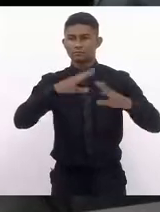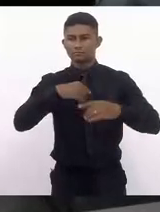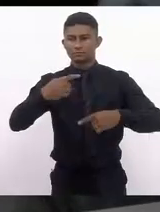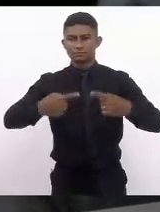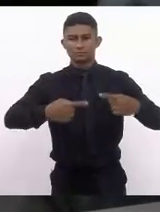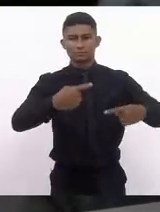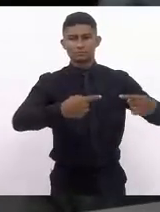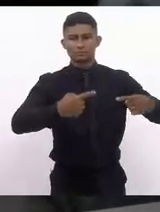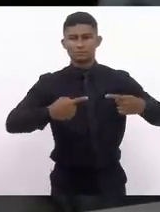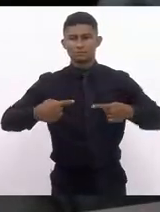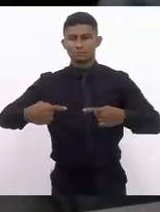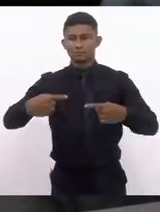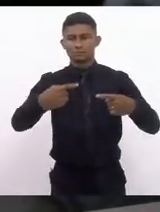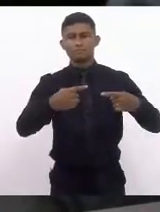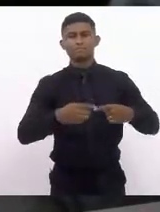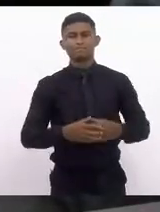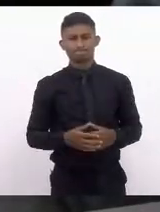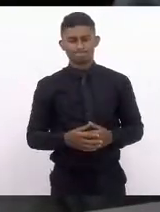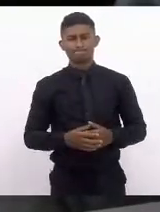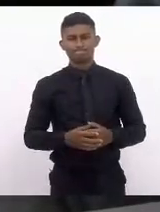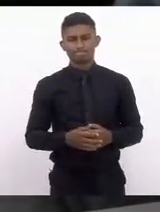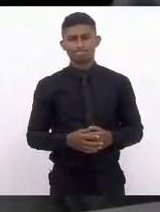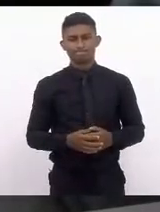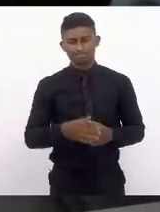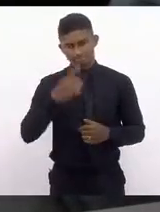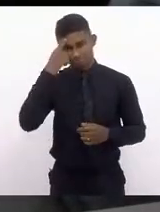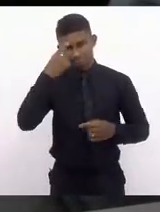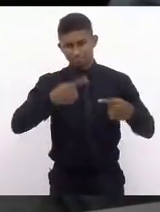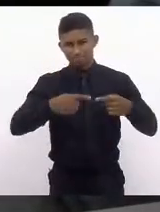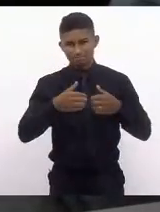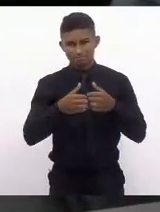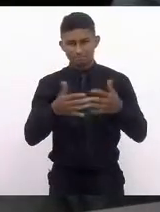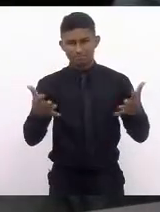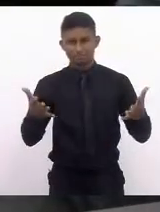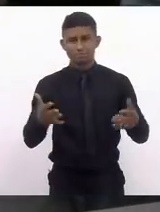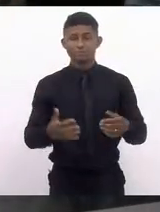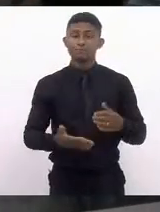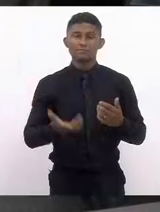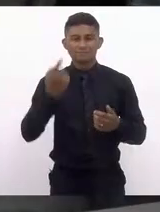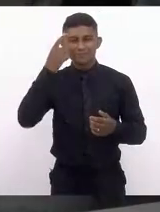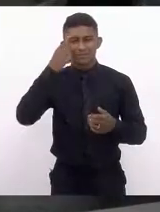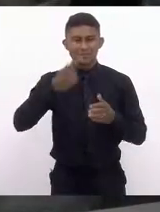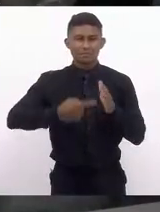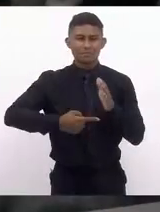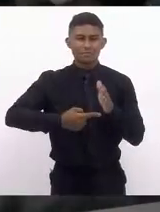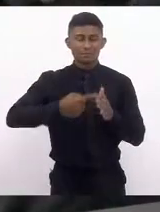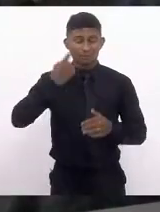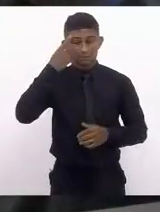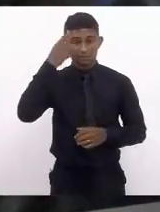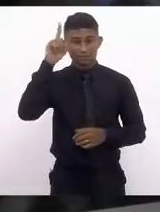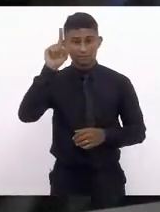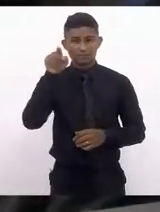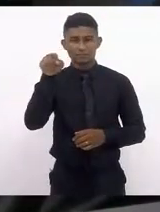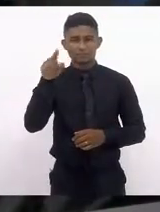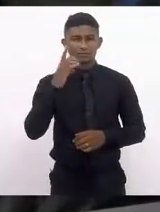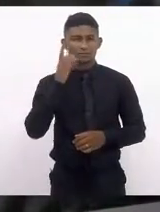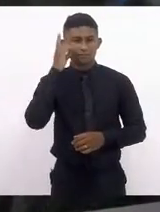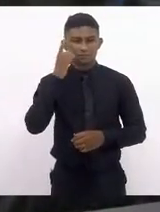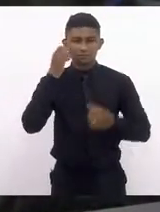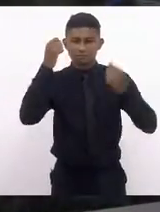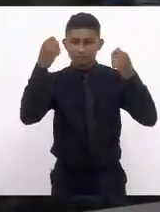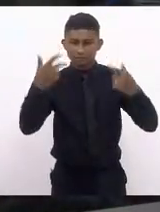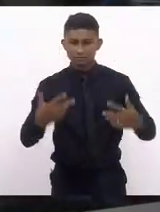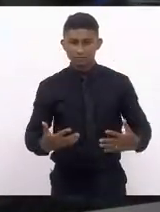desde o início desde o início do primeiro dia em que o Deputado Luiz Paulo falou de paridade e integralidade em que a